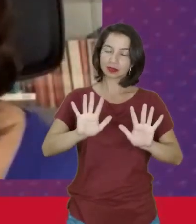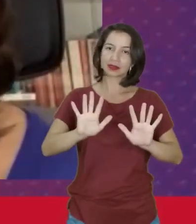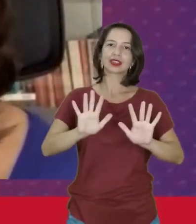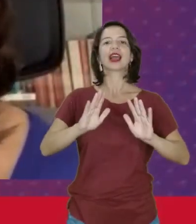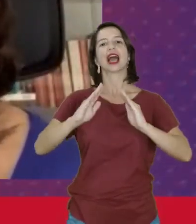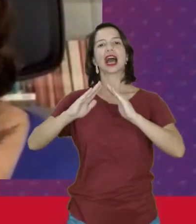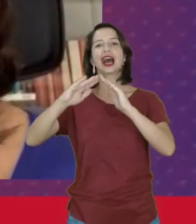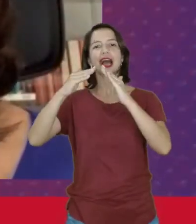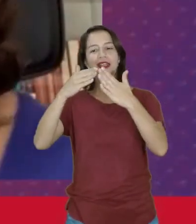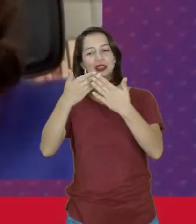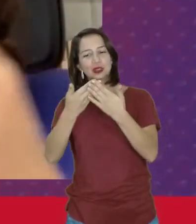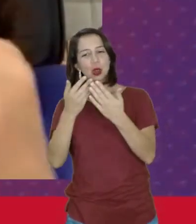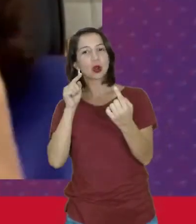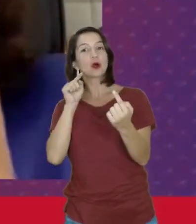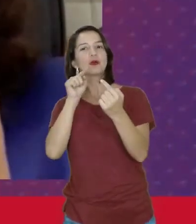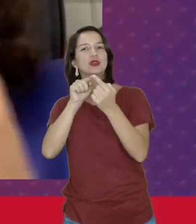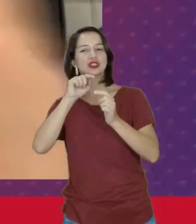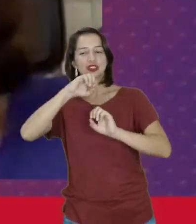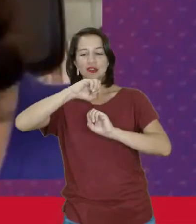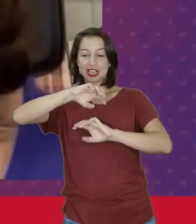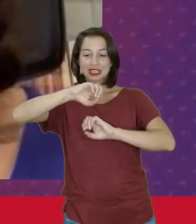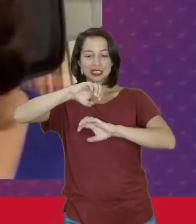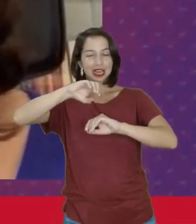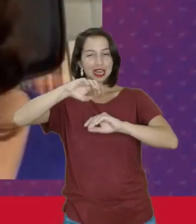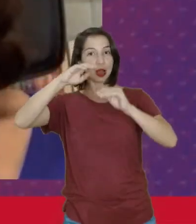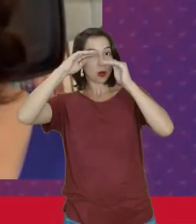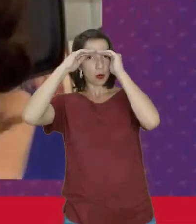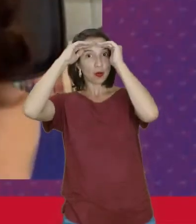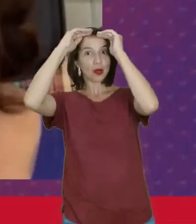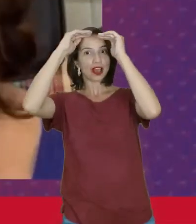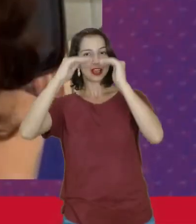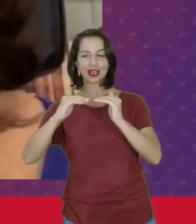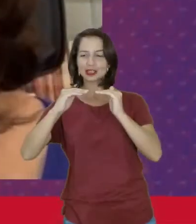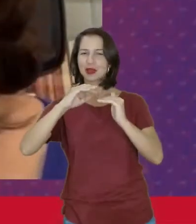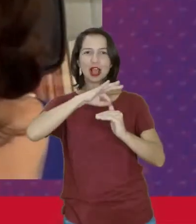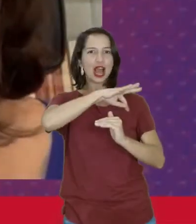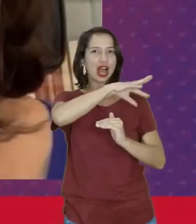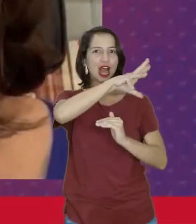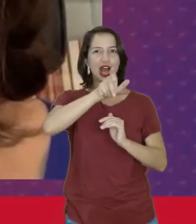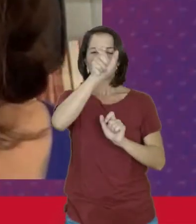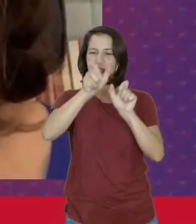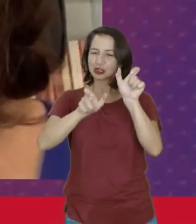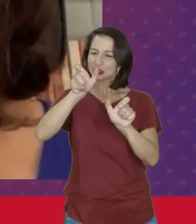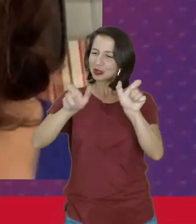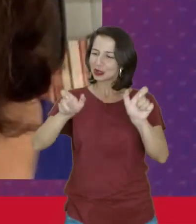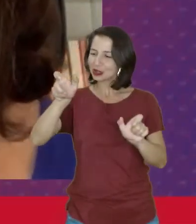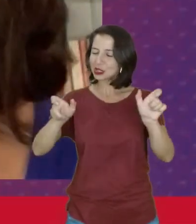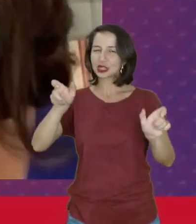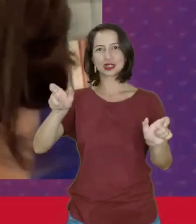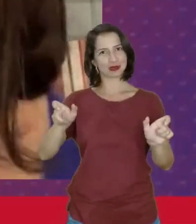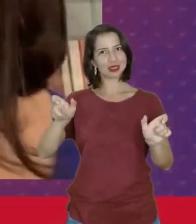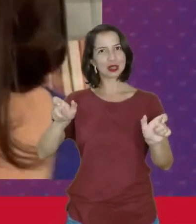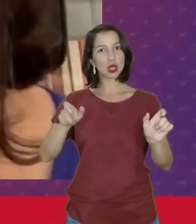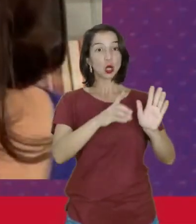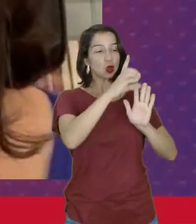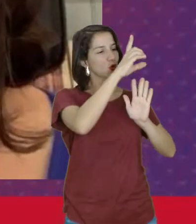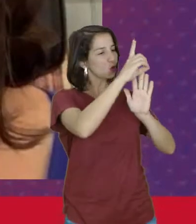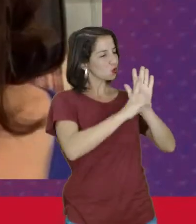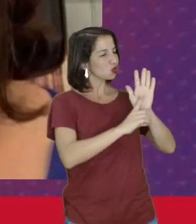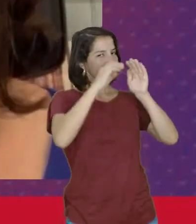a todas as pessoas, como direito humano fundamental. Todas as pessoas têm o direito de ser